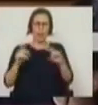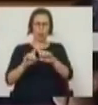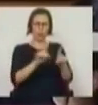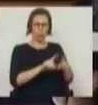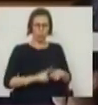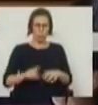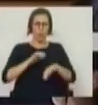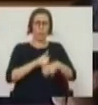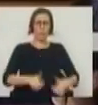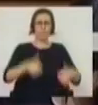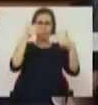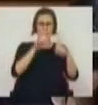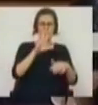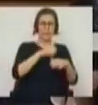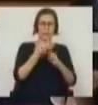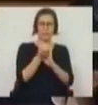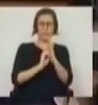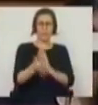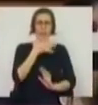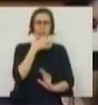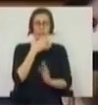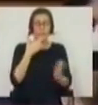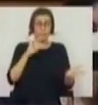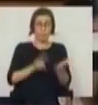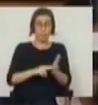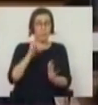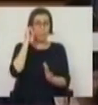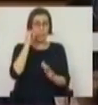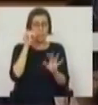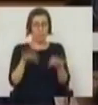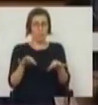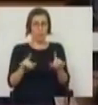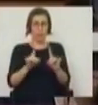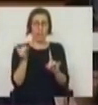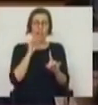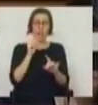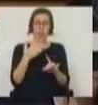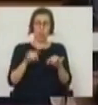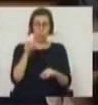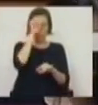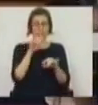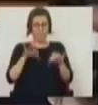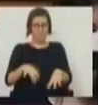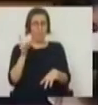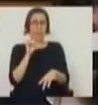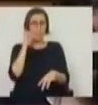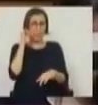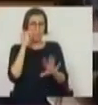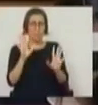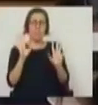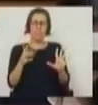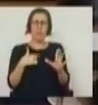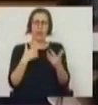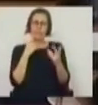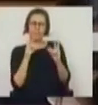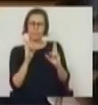áreas metropolitanas deve ser enviado. É verdade que ainda não acabamos o dia 31 de janeiro, mas temos